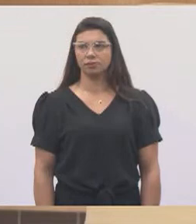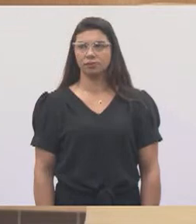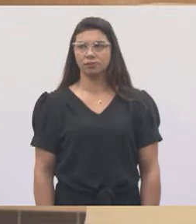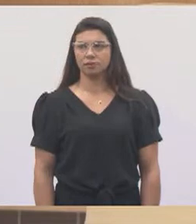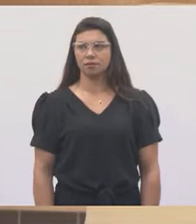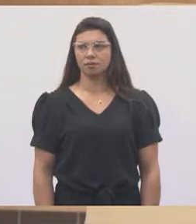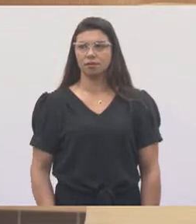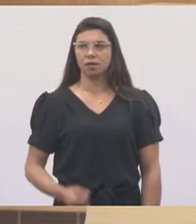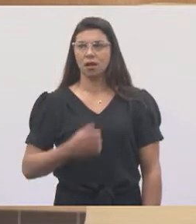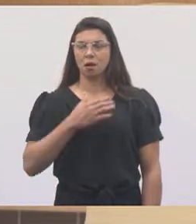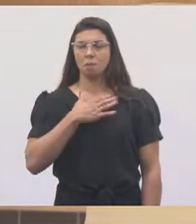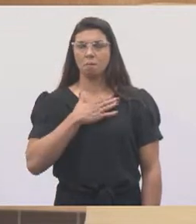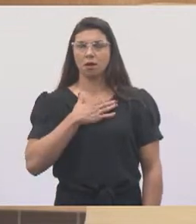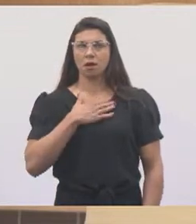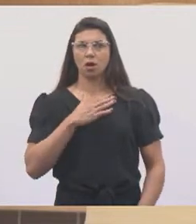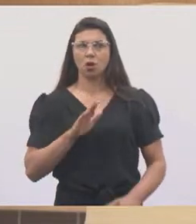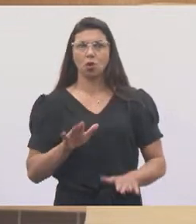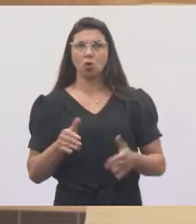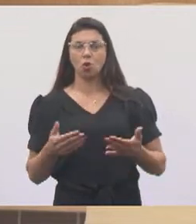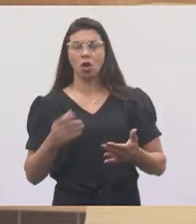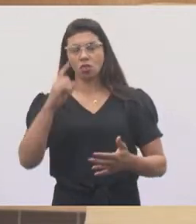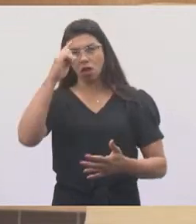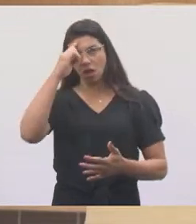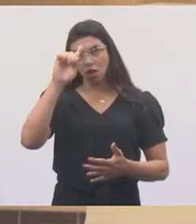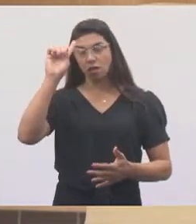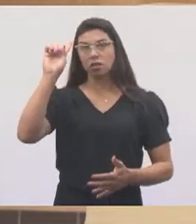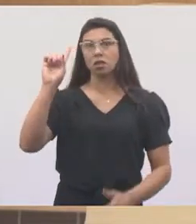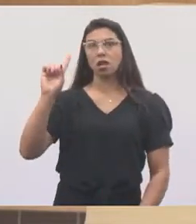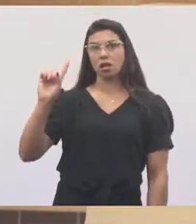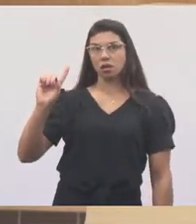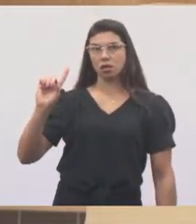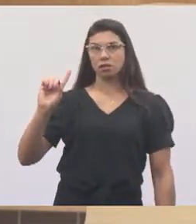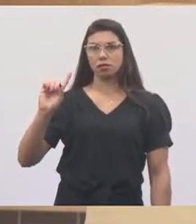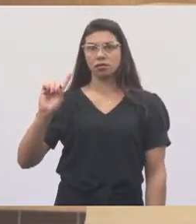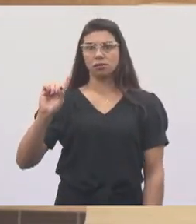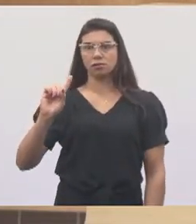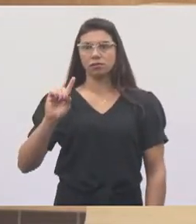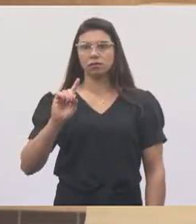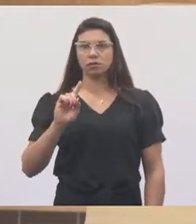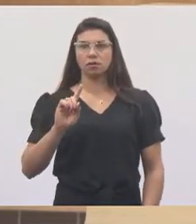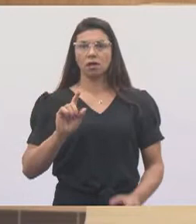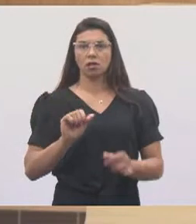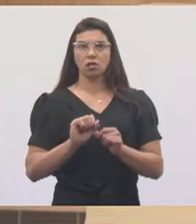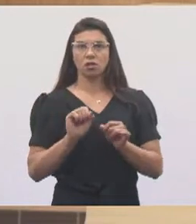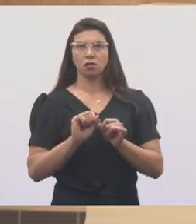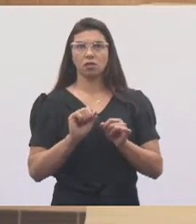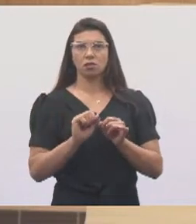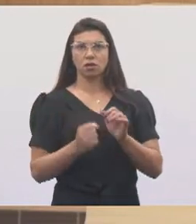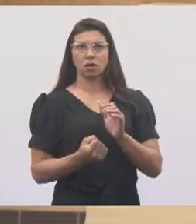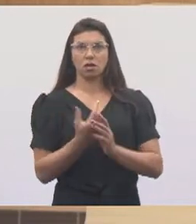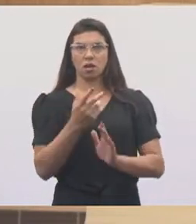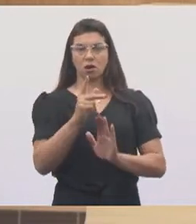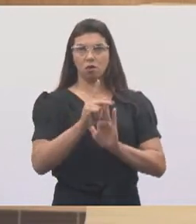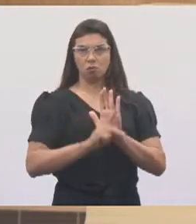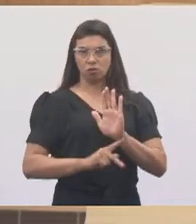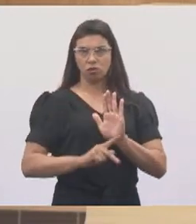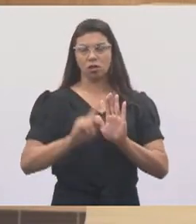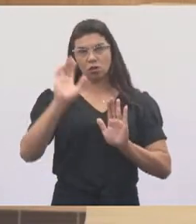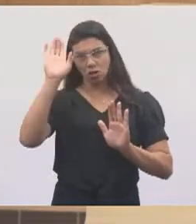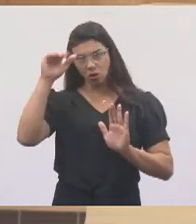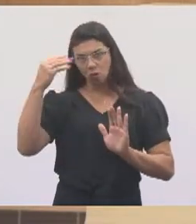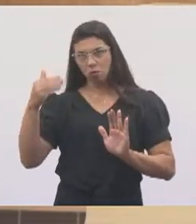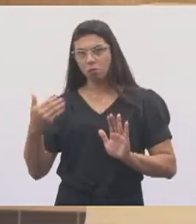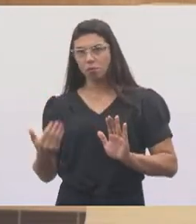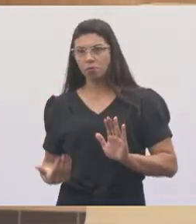Para mim, quando me veio a ideia de fazer esse projeto em